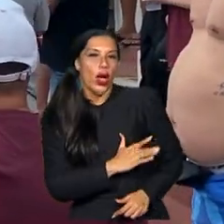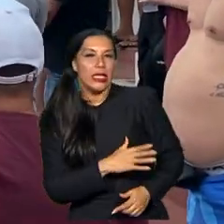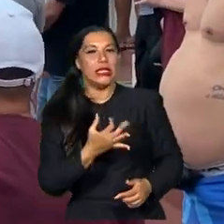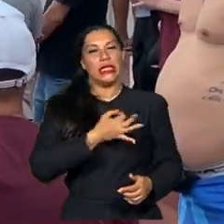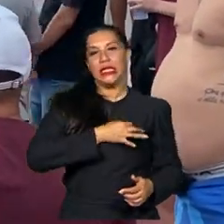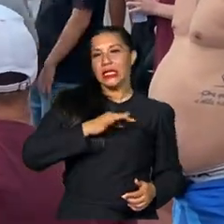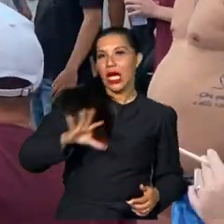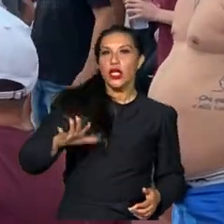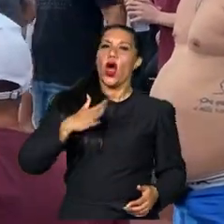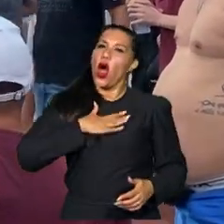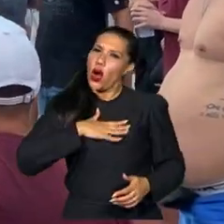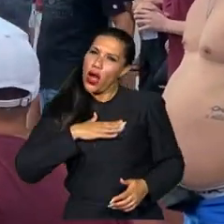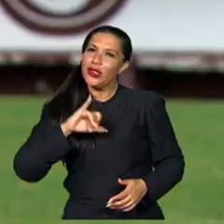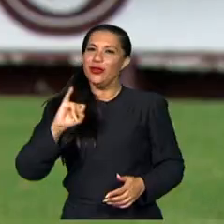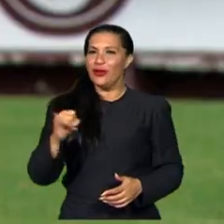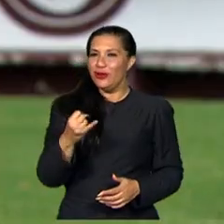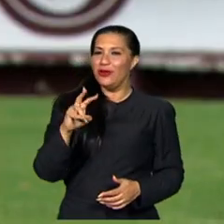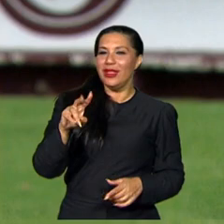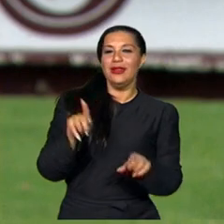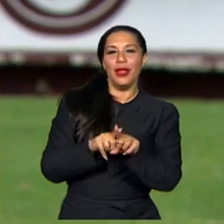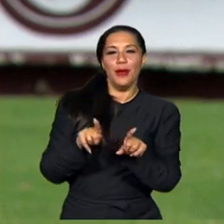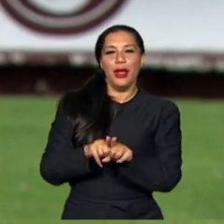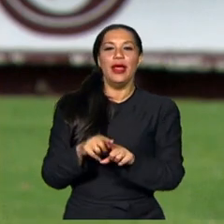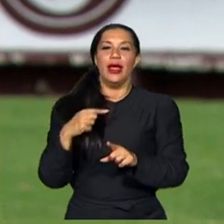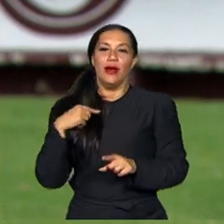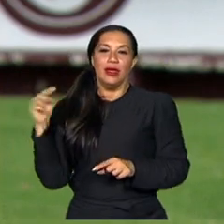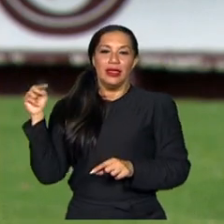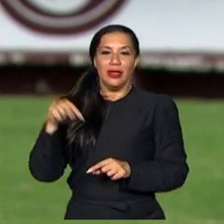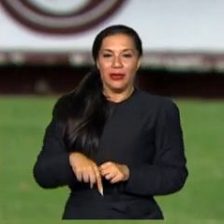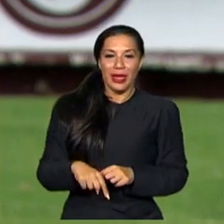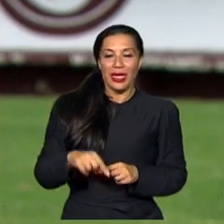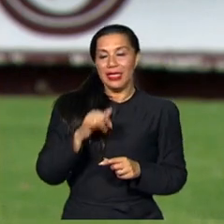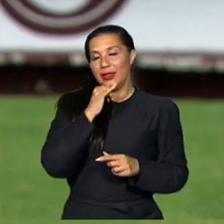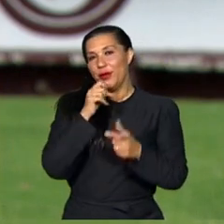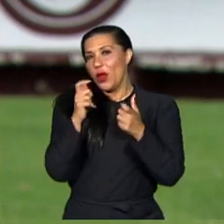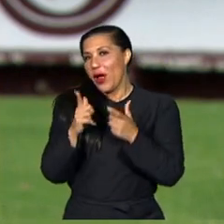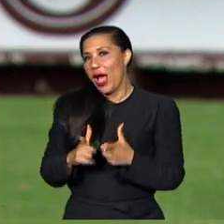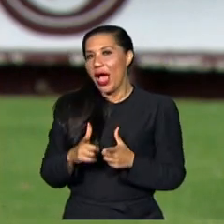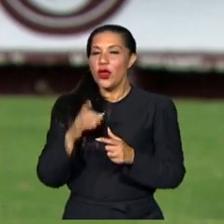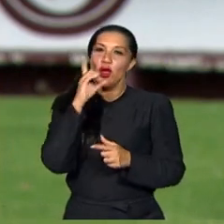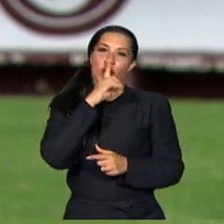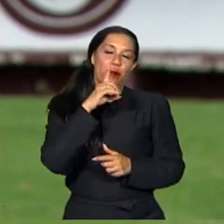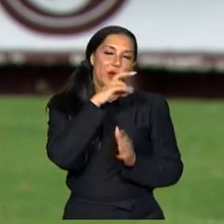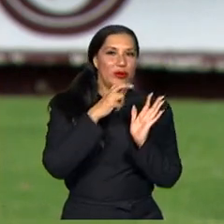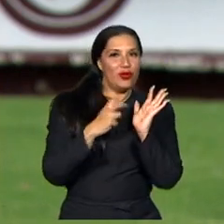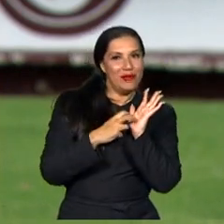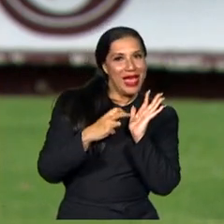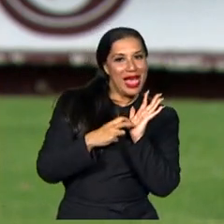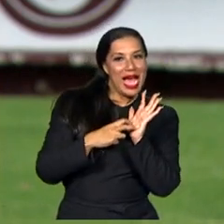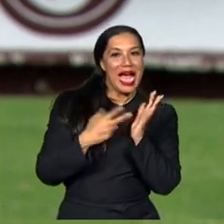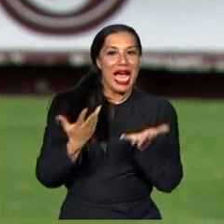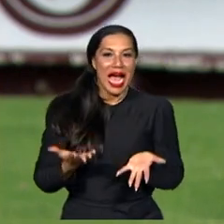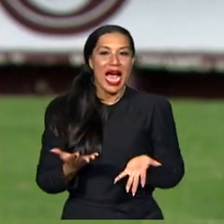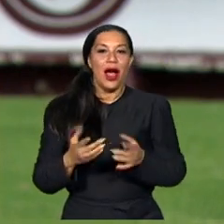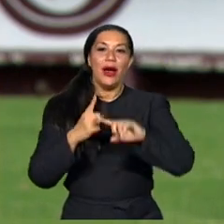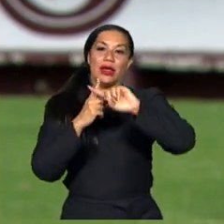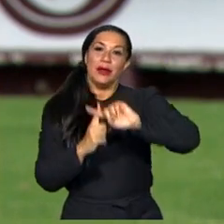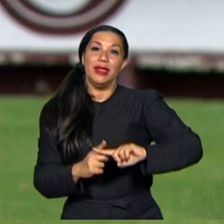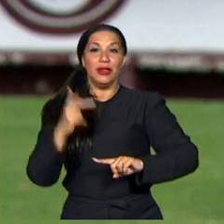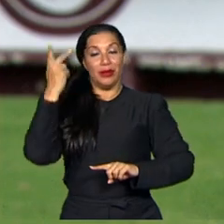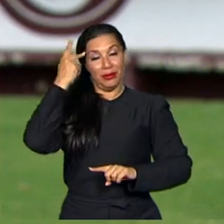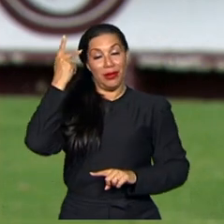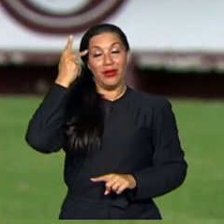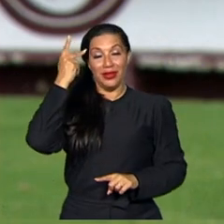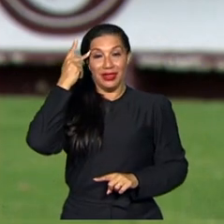Santos, eles gostam do Juventus também. Então, você vem aqui na Javari, um exemplo, num domingo de manhã, no Campeonato Paulista dá